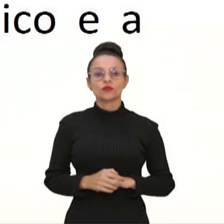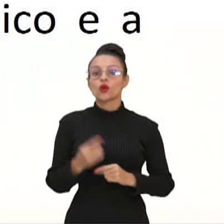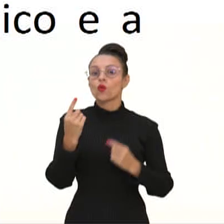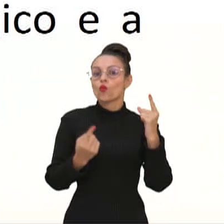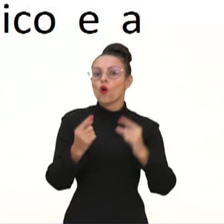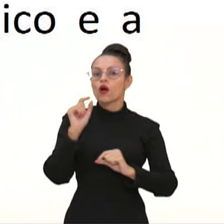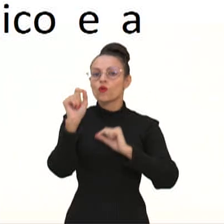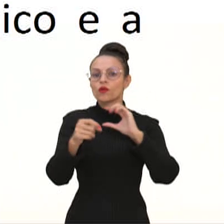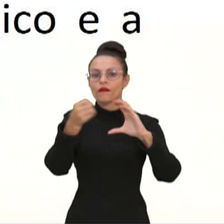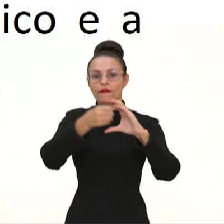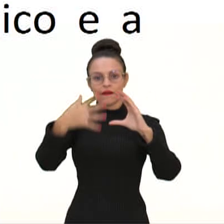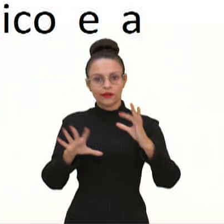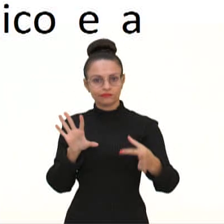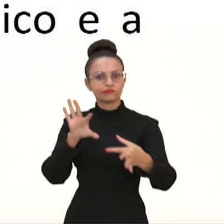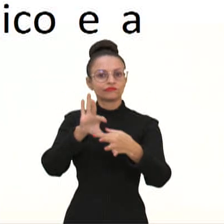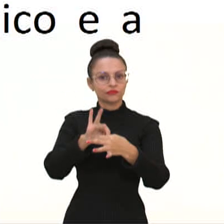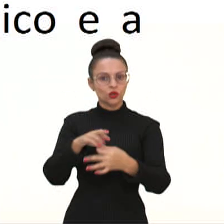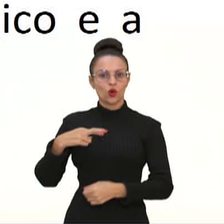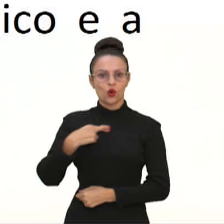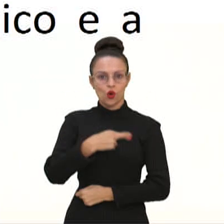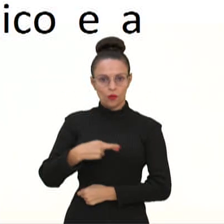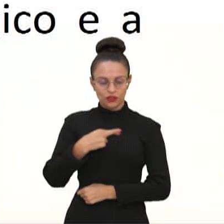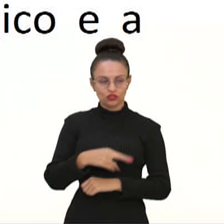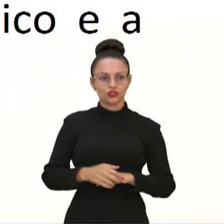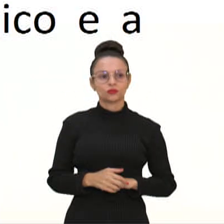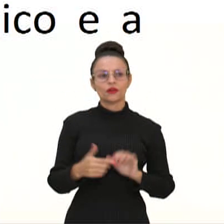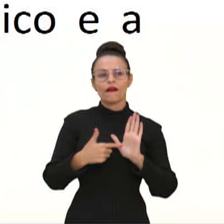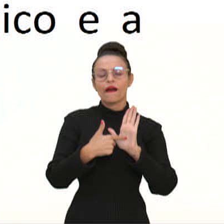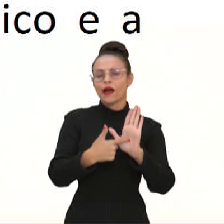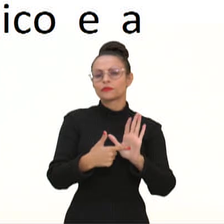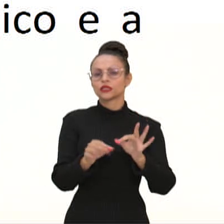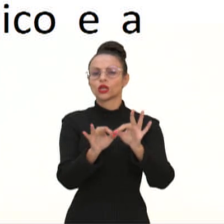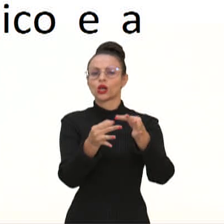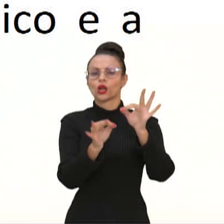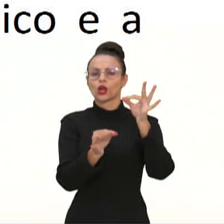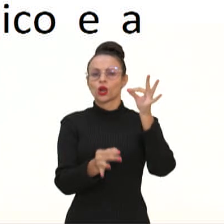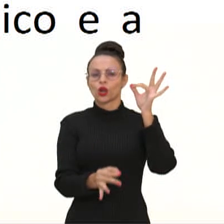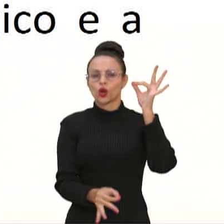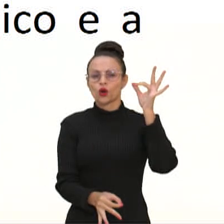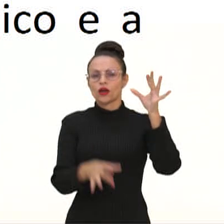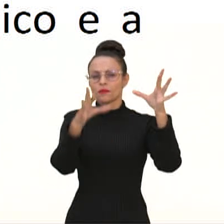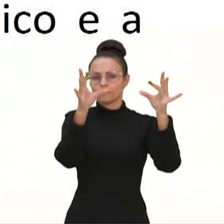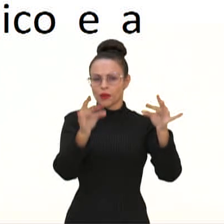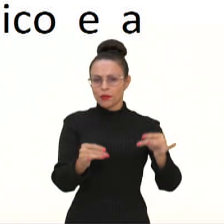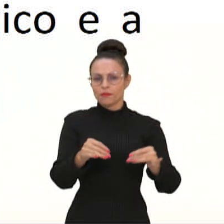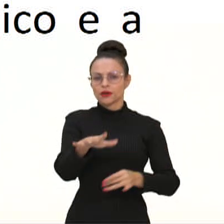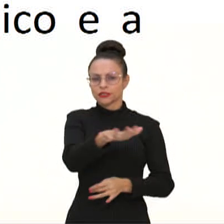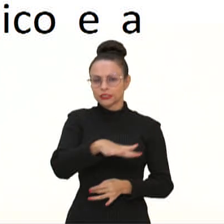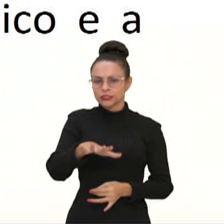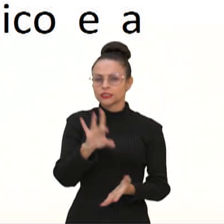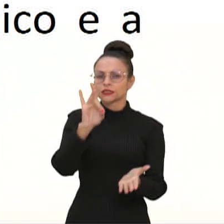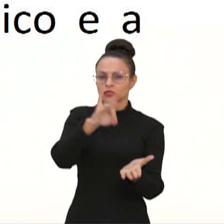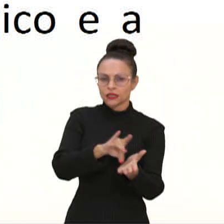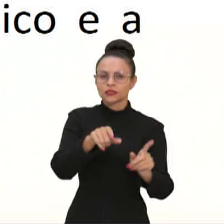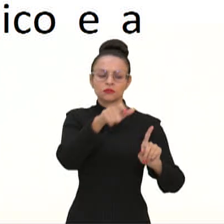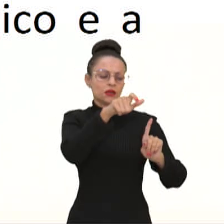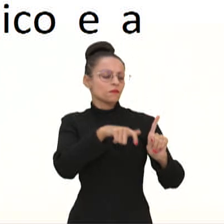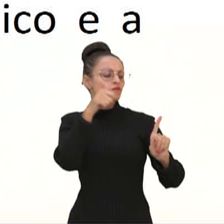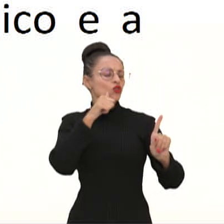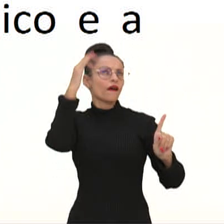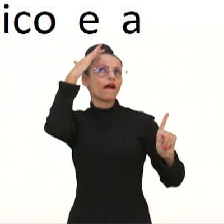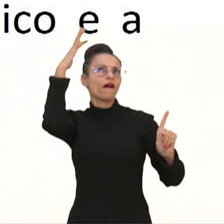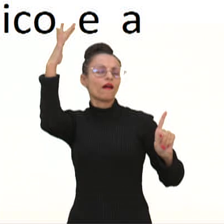do século XIX. Ele tinha como característica o nacionalismo e a idealização,